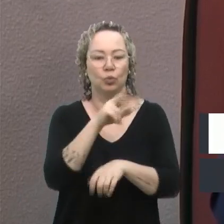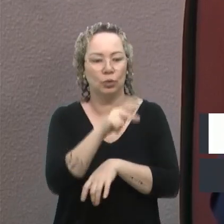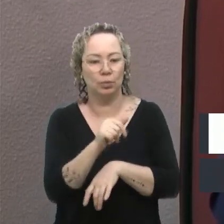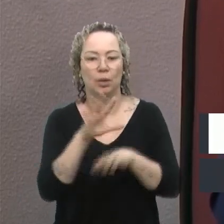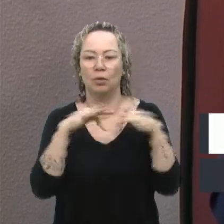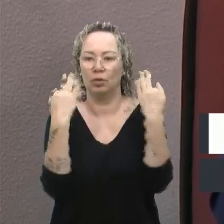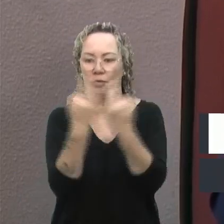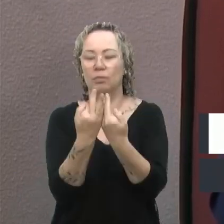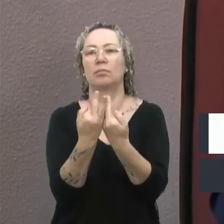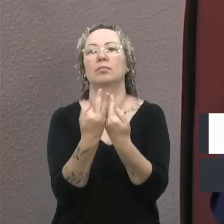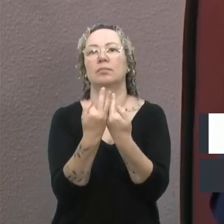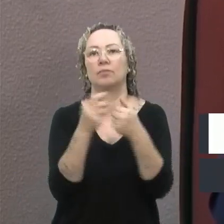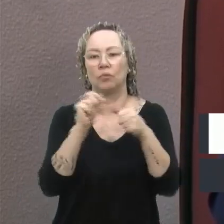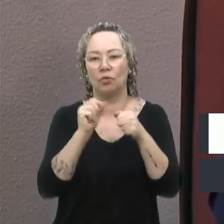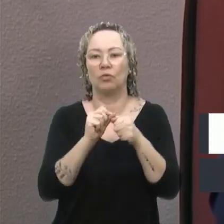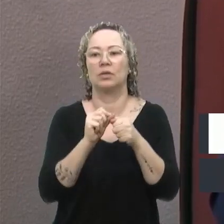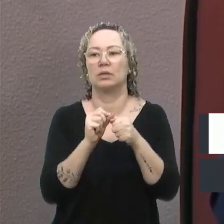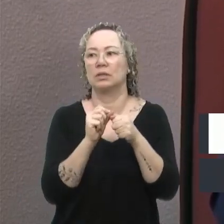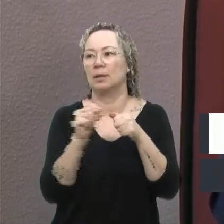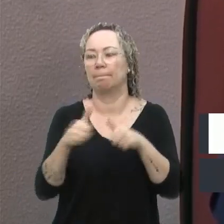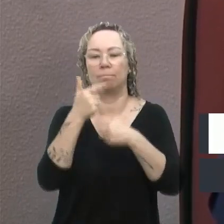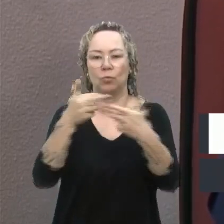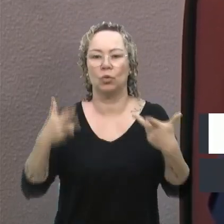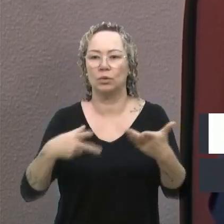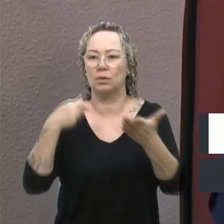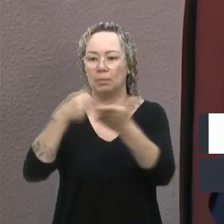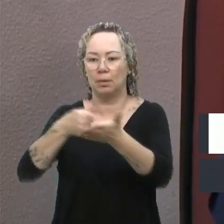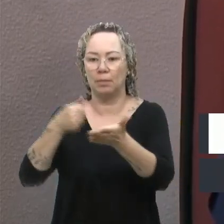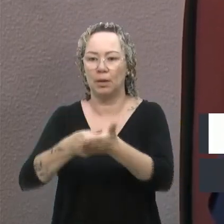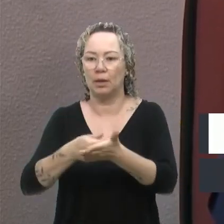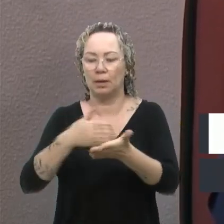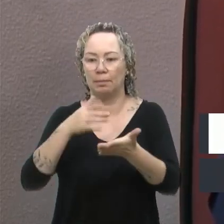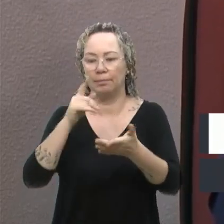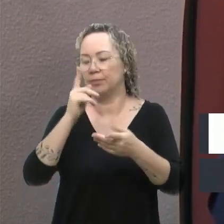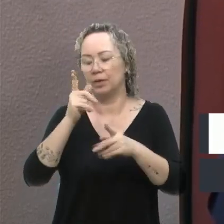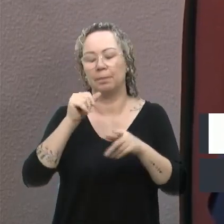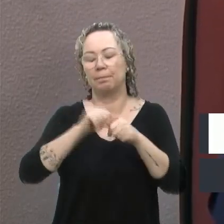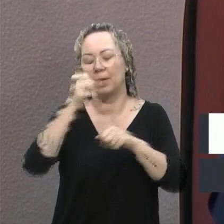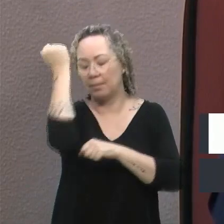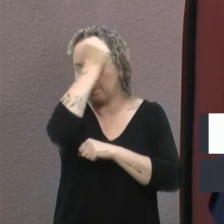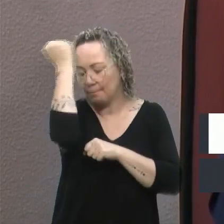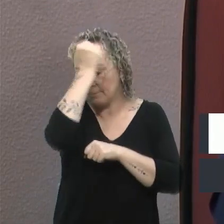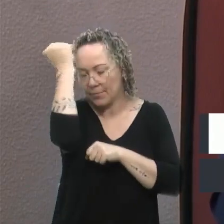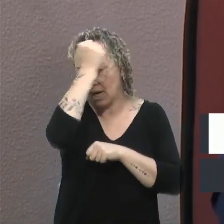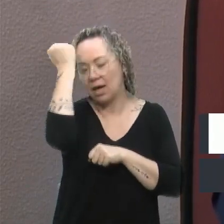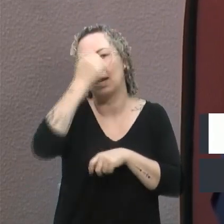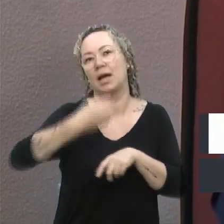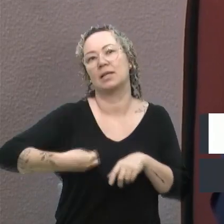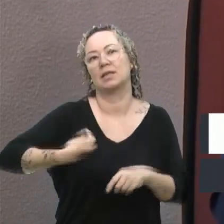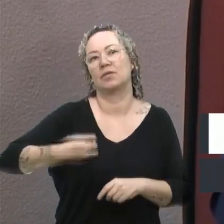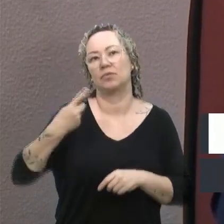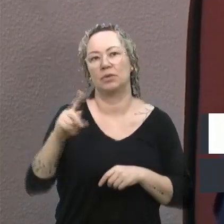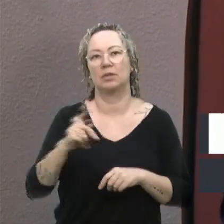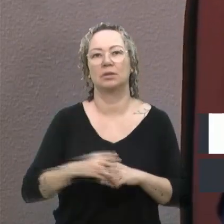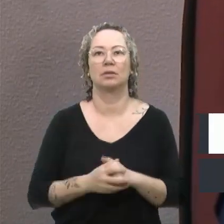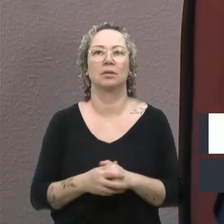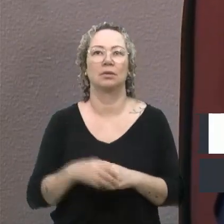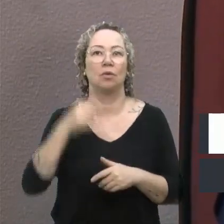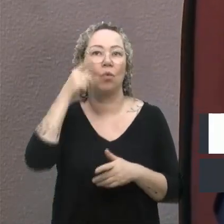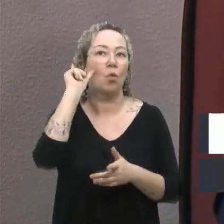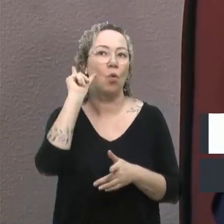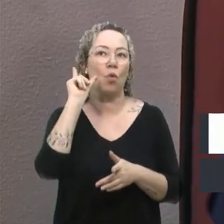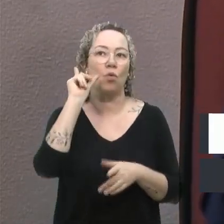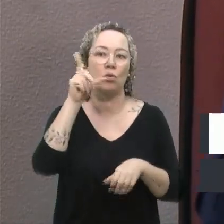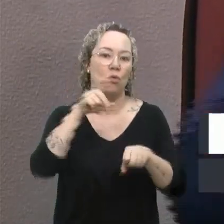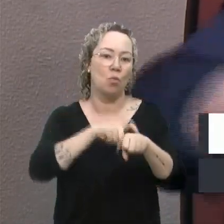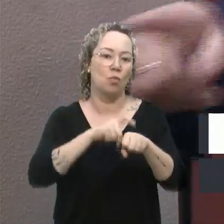fazer, né, o possível para apagar isso da memória, né, dessa criança, vamos dizer assim. Então, ontem foi um motivo de